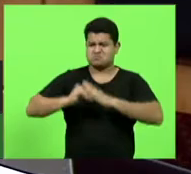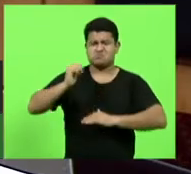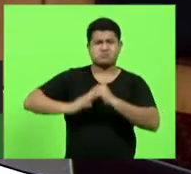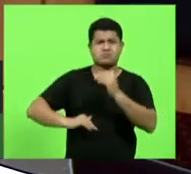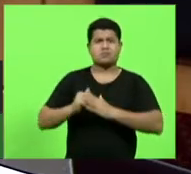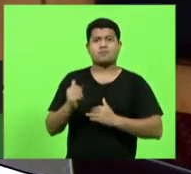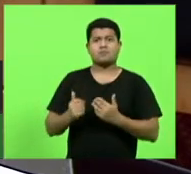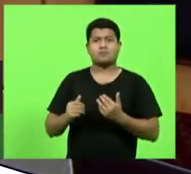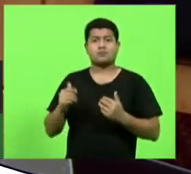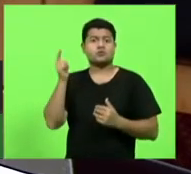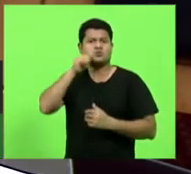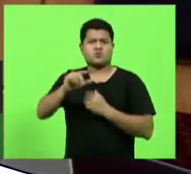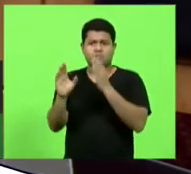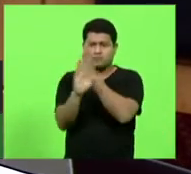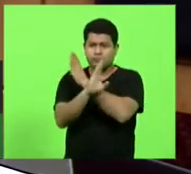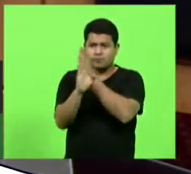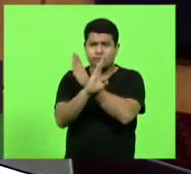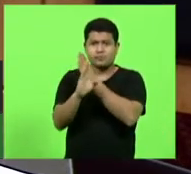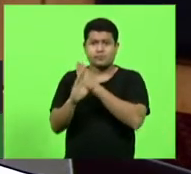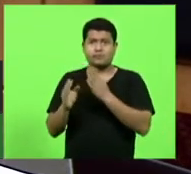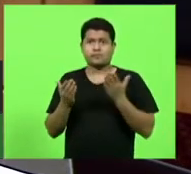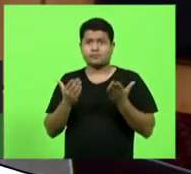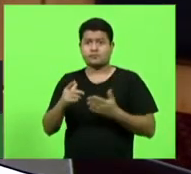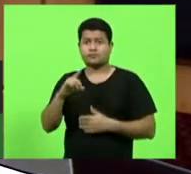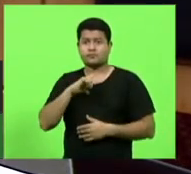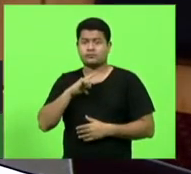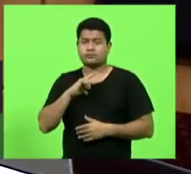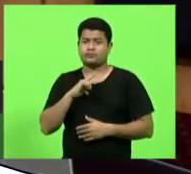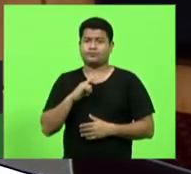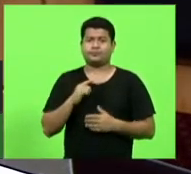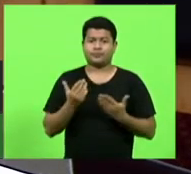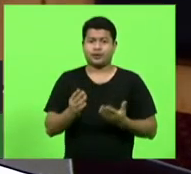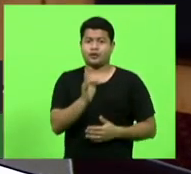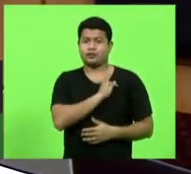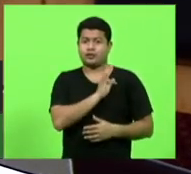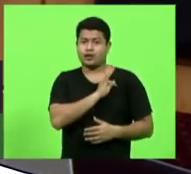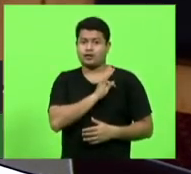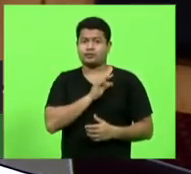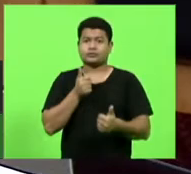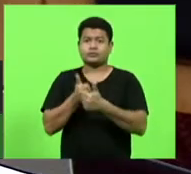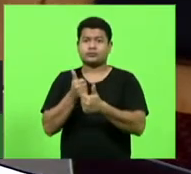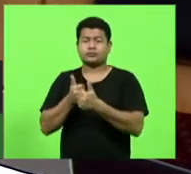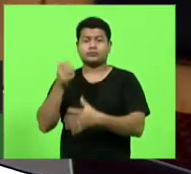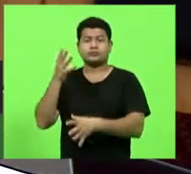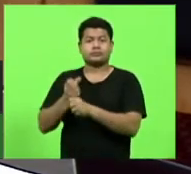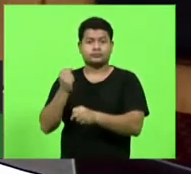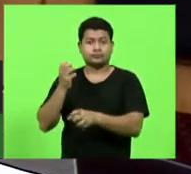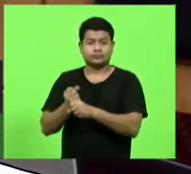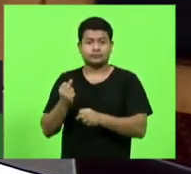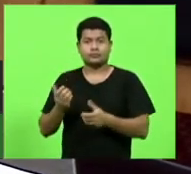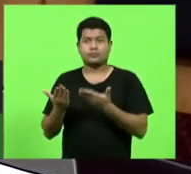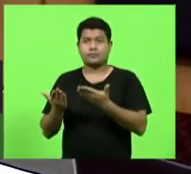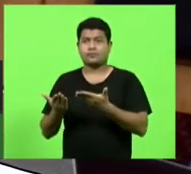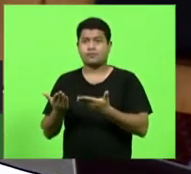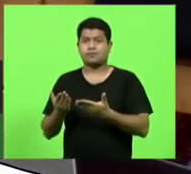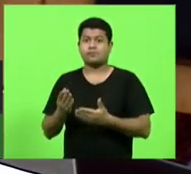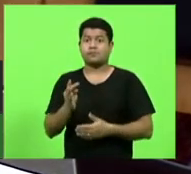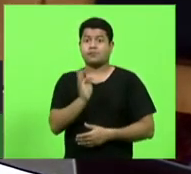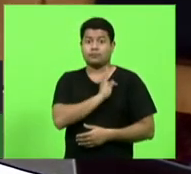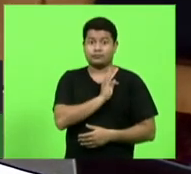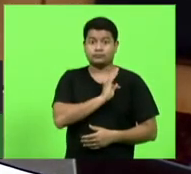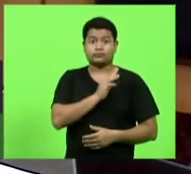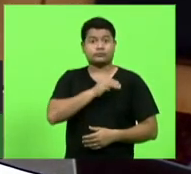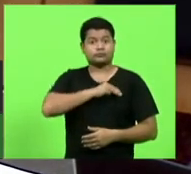para investigar como tiveram os técnicos do Tribunal de Contas, como tiveram os técnicos do Ministério Público, como teve